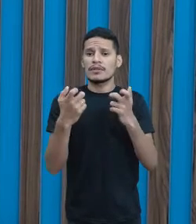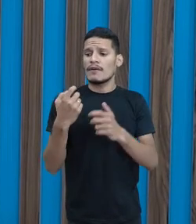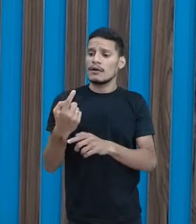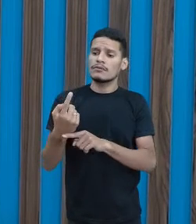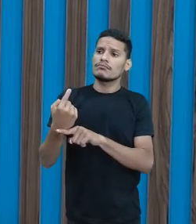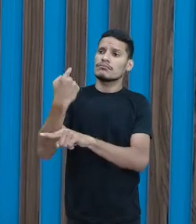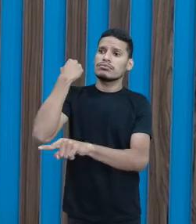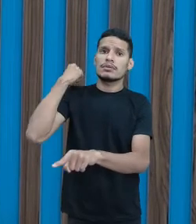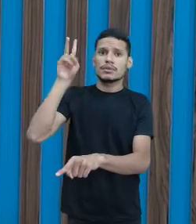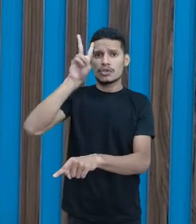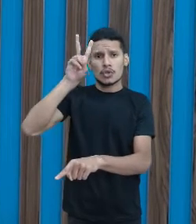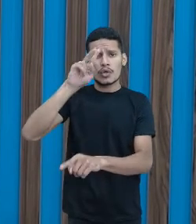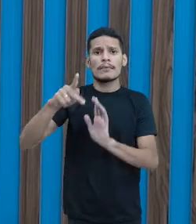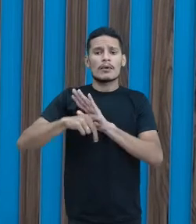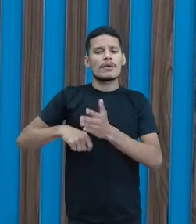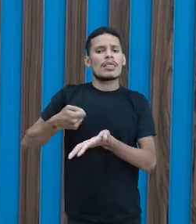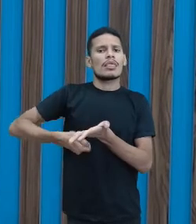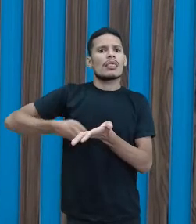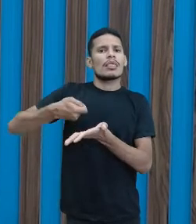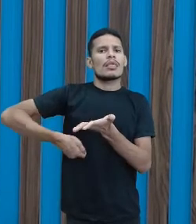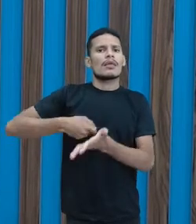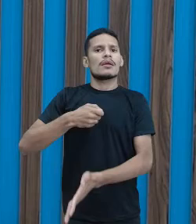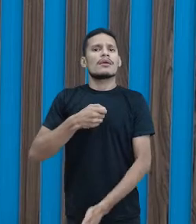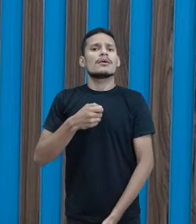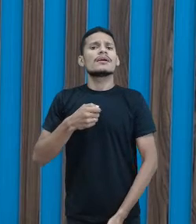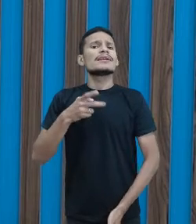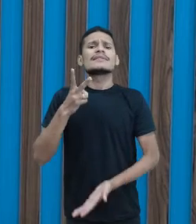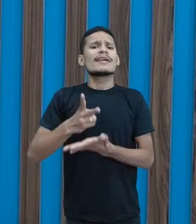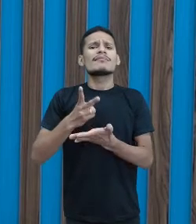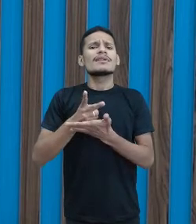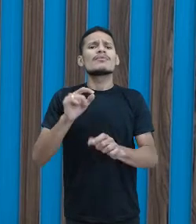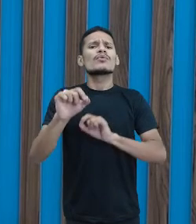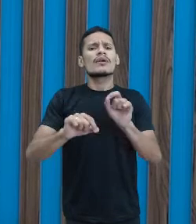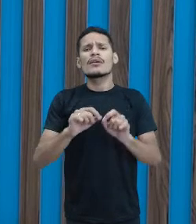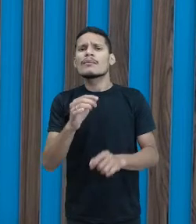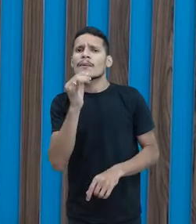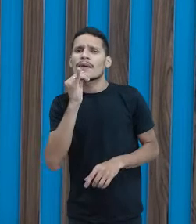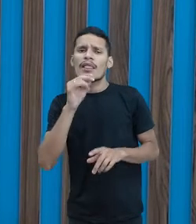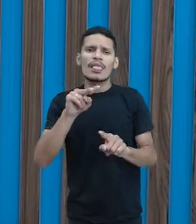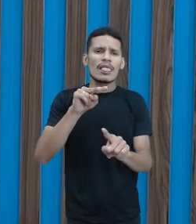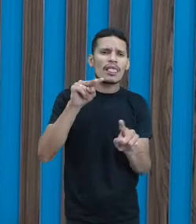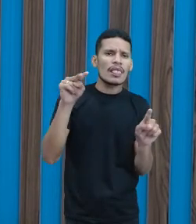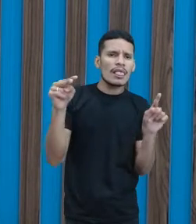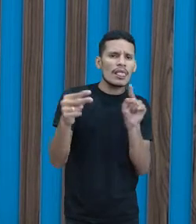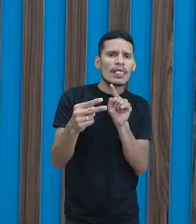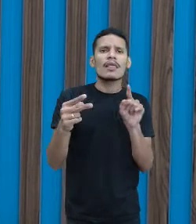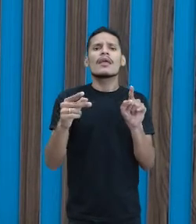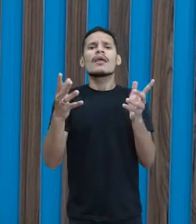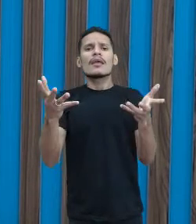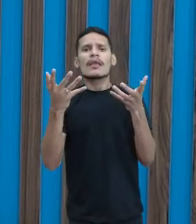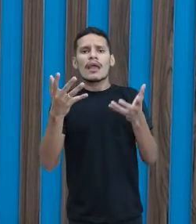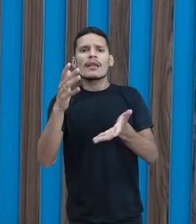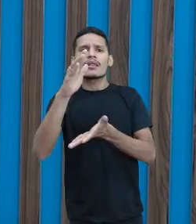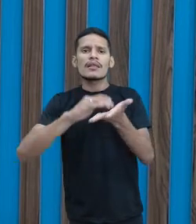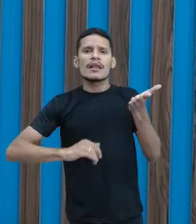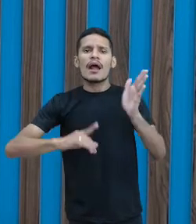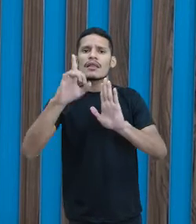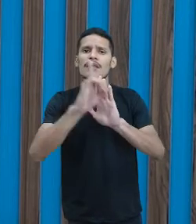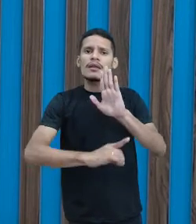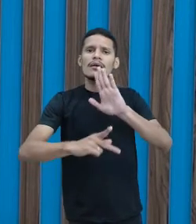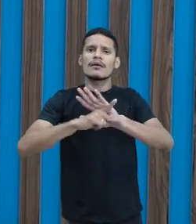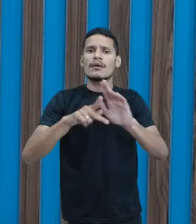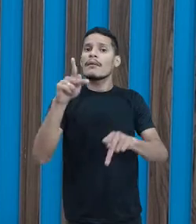história, né, os regimes ditatoriais, eles sempre trabalharam com a perspectiva, né, do cerceamento dos direitos, né, da